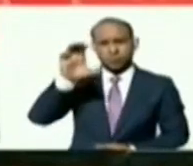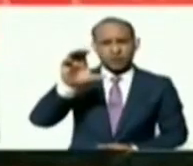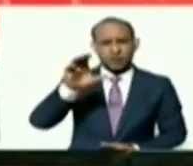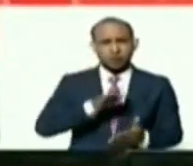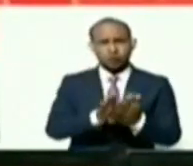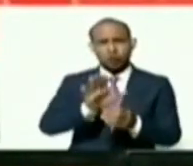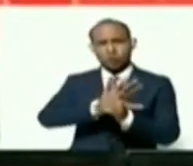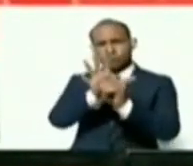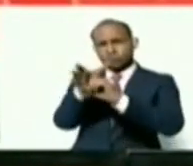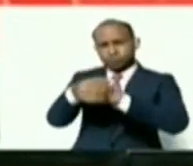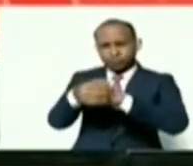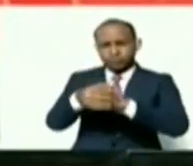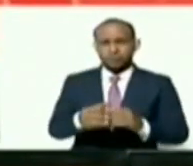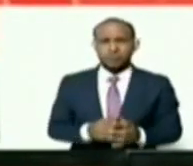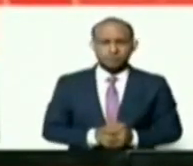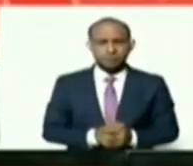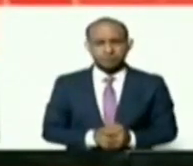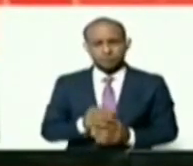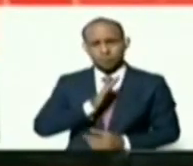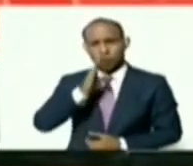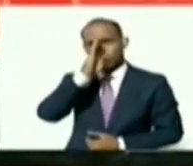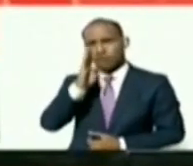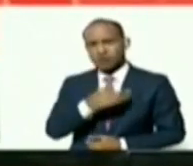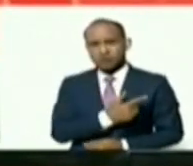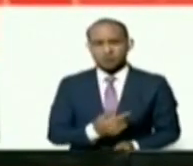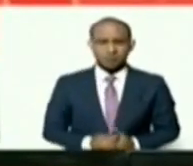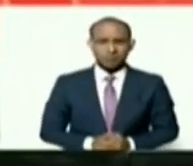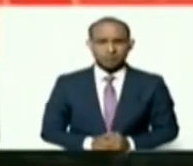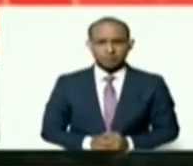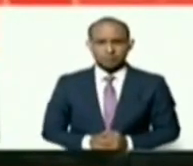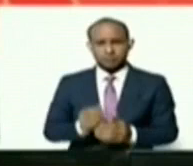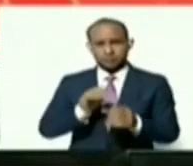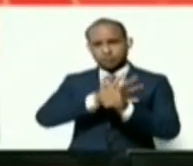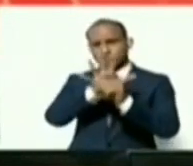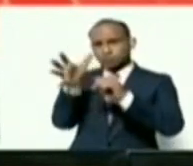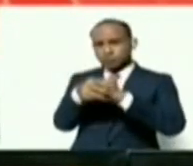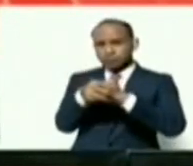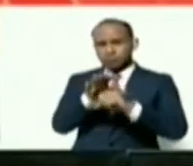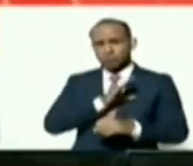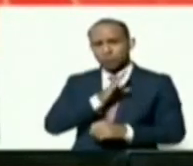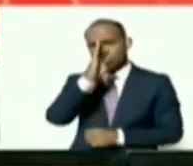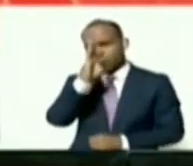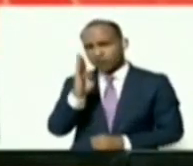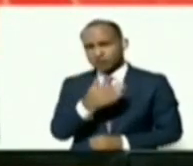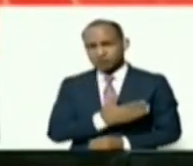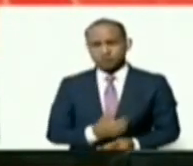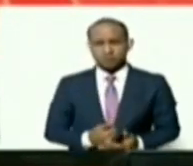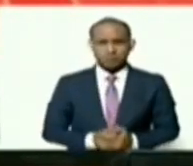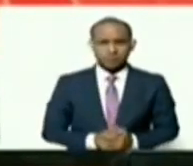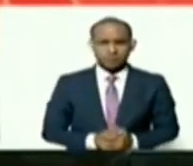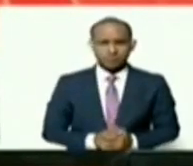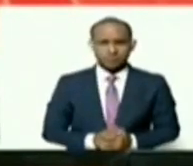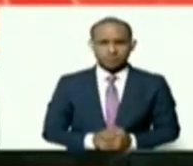estão fazendo um esforço tremendo e sério para isolar a Variante dos três estados onde foi identificada distrito capital